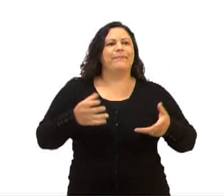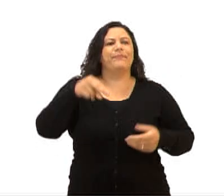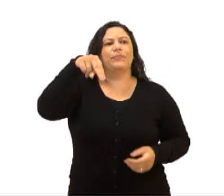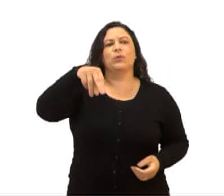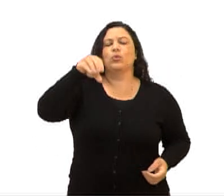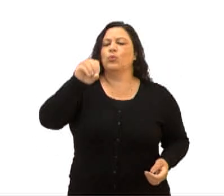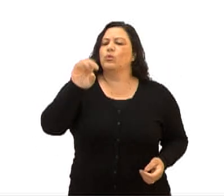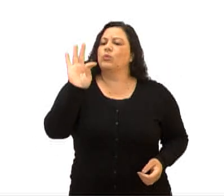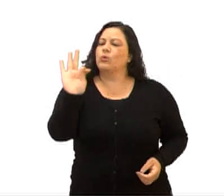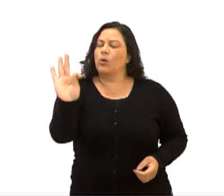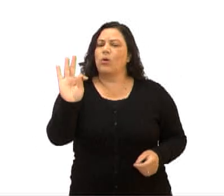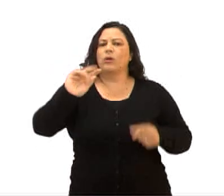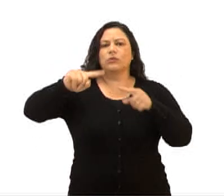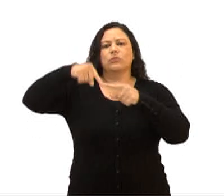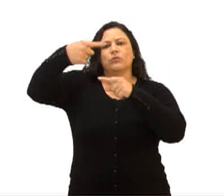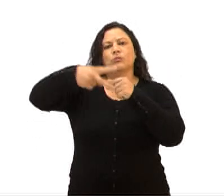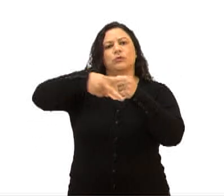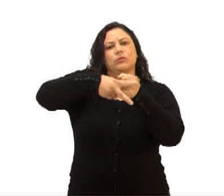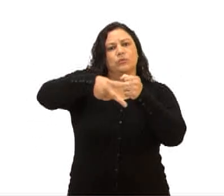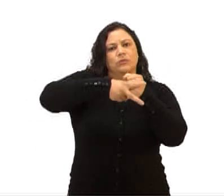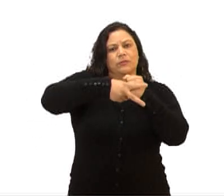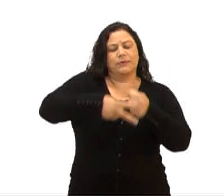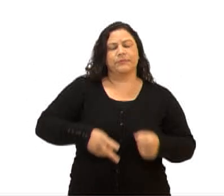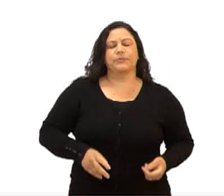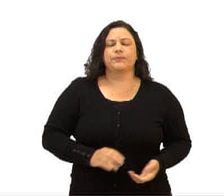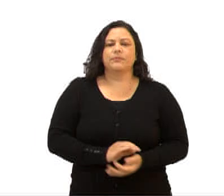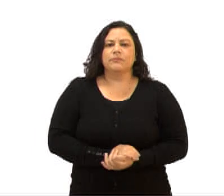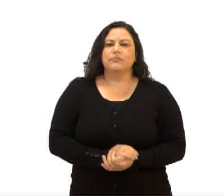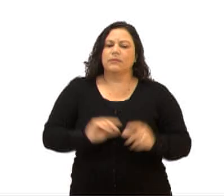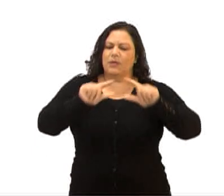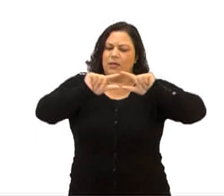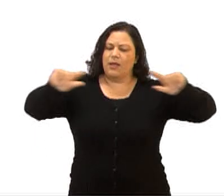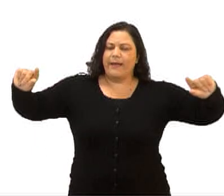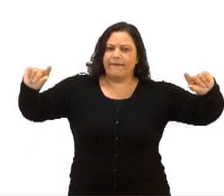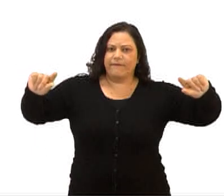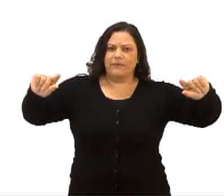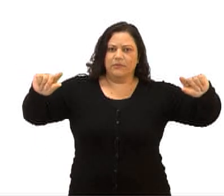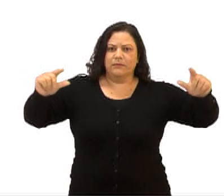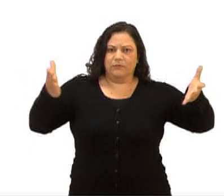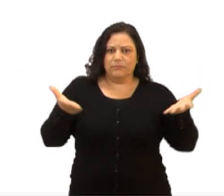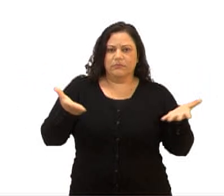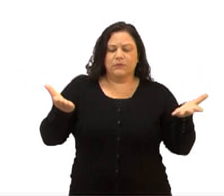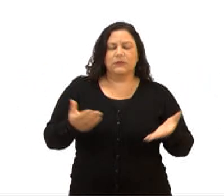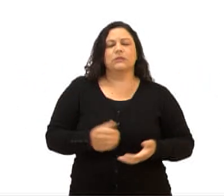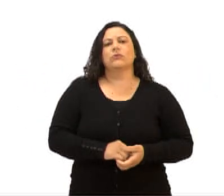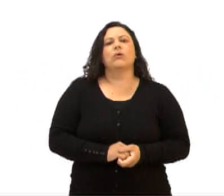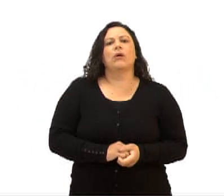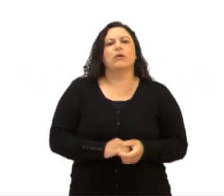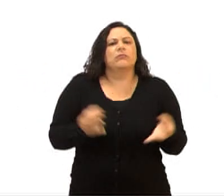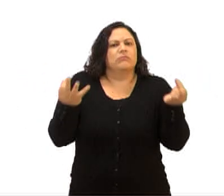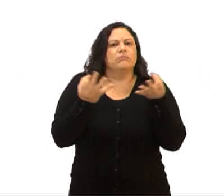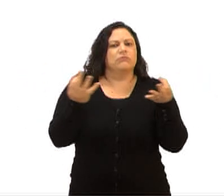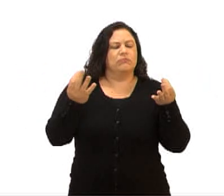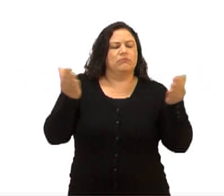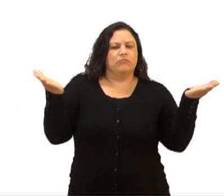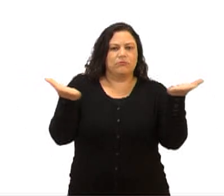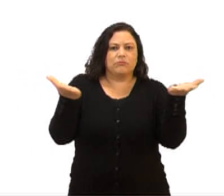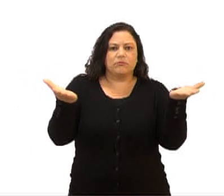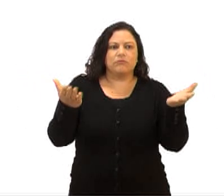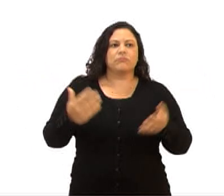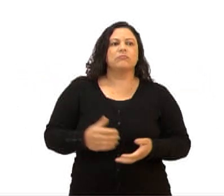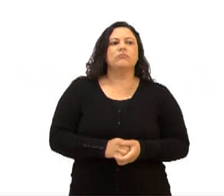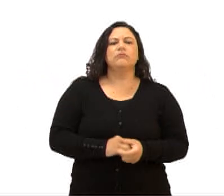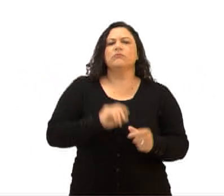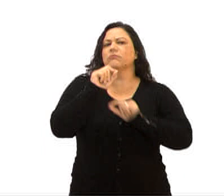not depois do verbo auxiliar. Eu tenho a frase no presente, presente perfeito afirmativo. Como